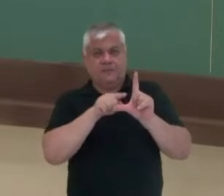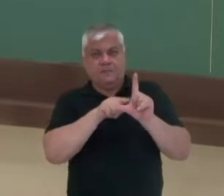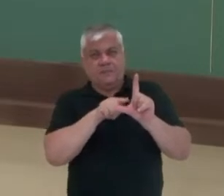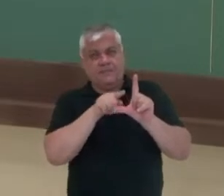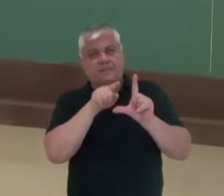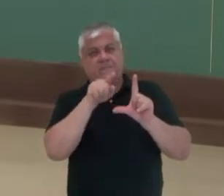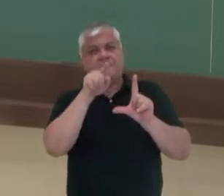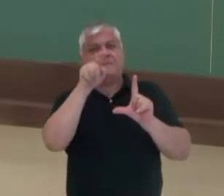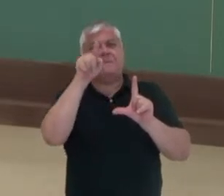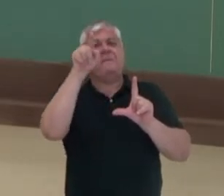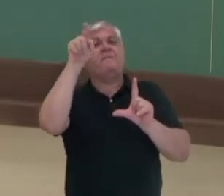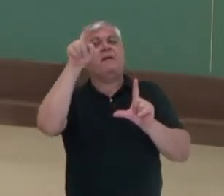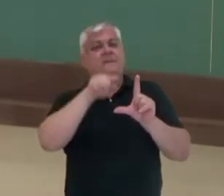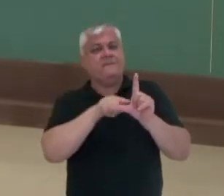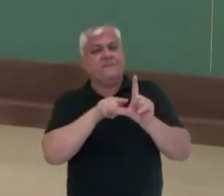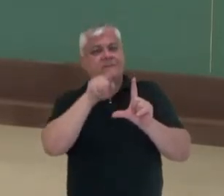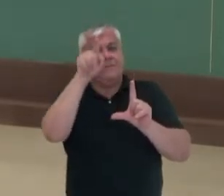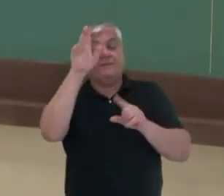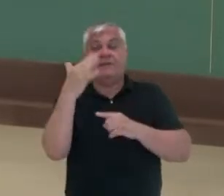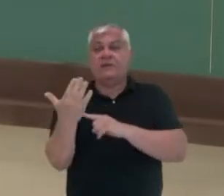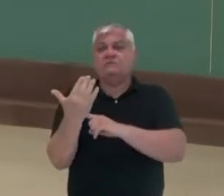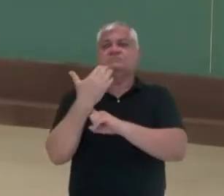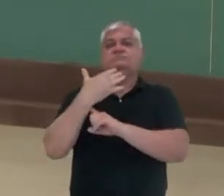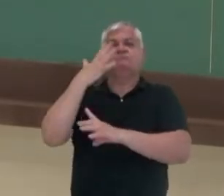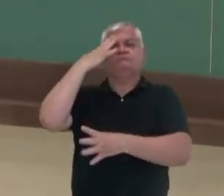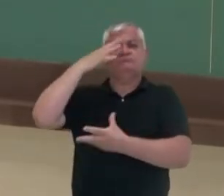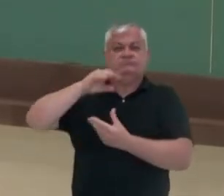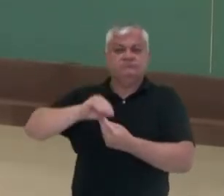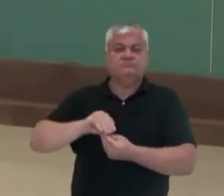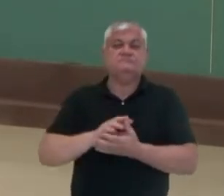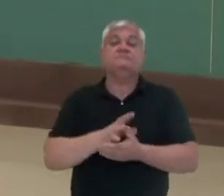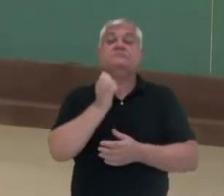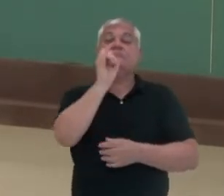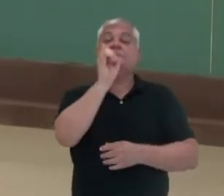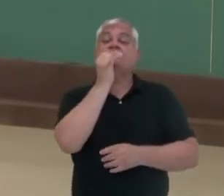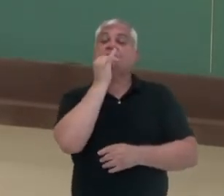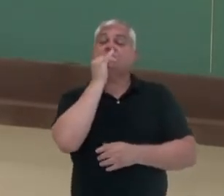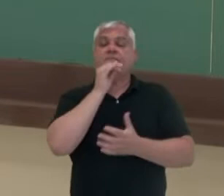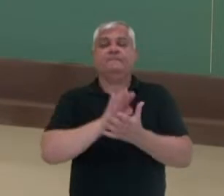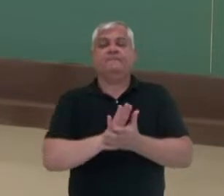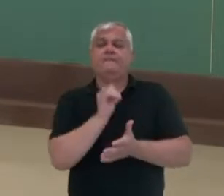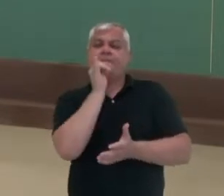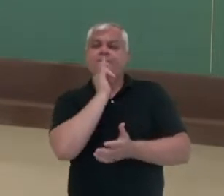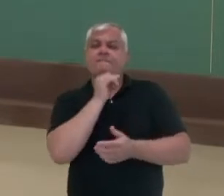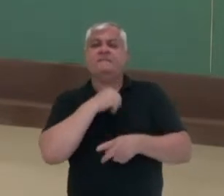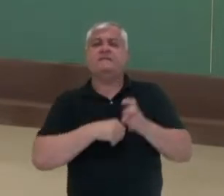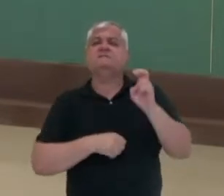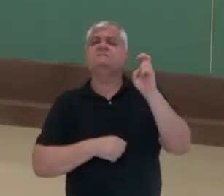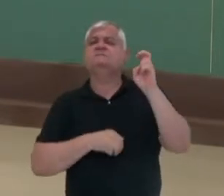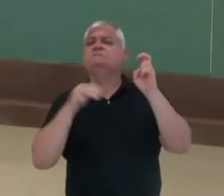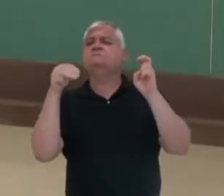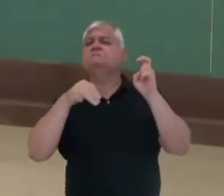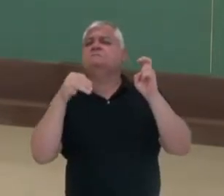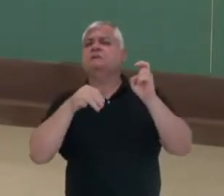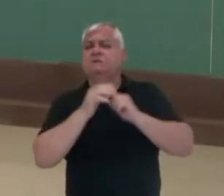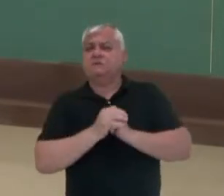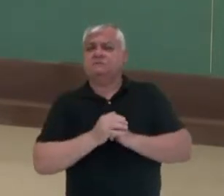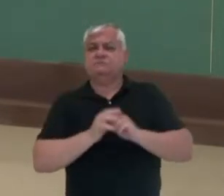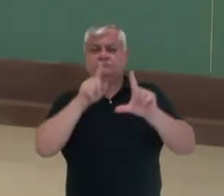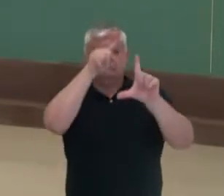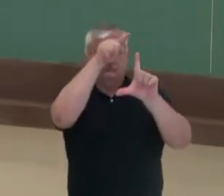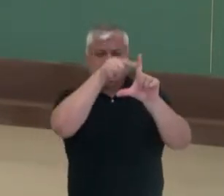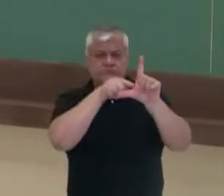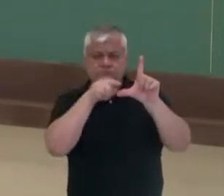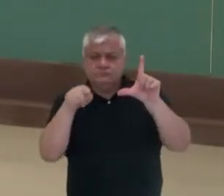essa representação gráfica ajuda? Se eu quiser, por exemplo, simular com 5 metros, até pelo gráfico eu